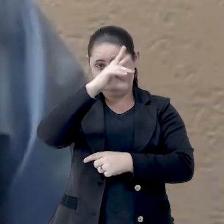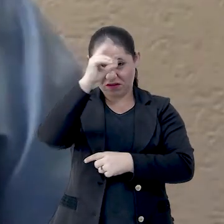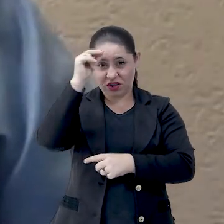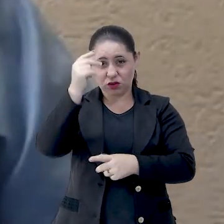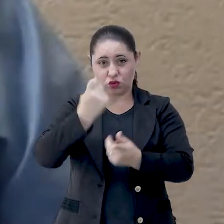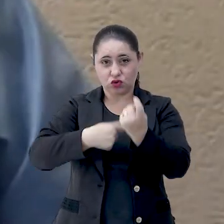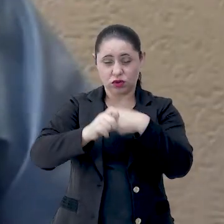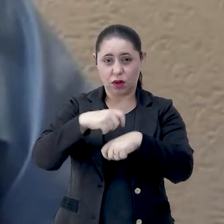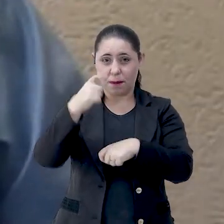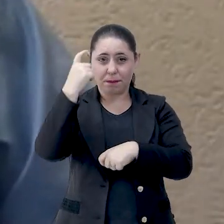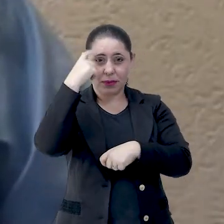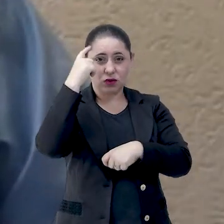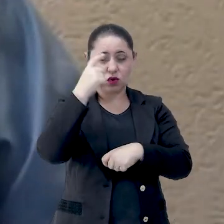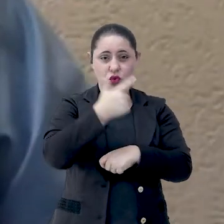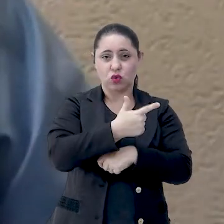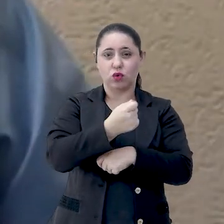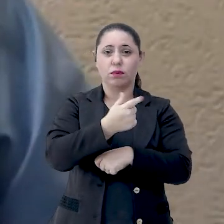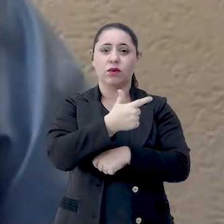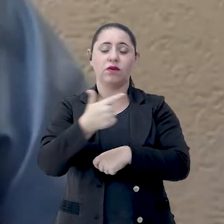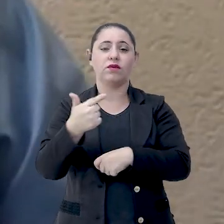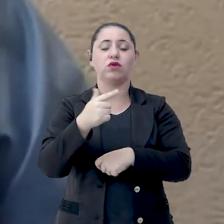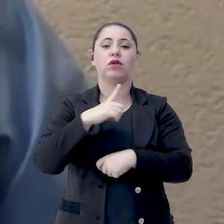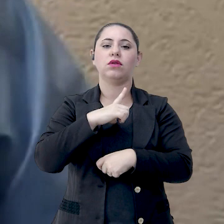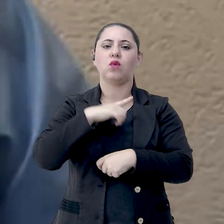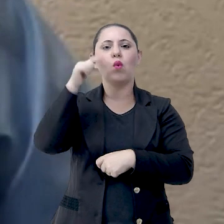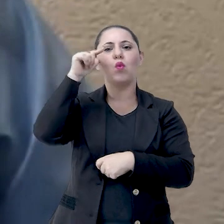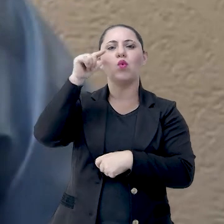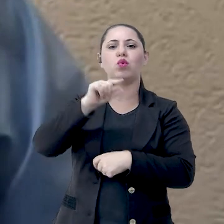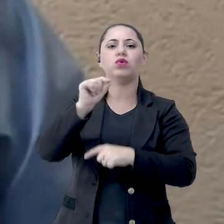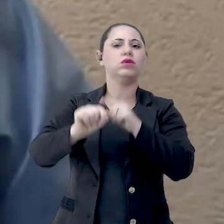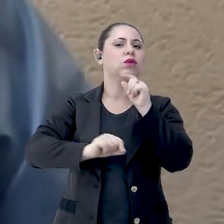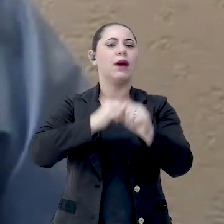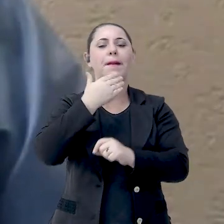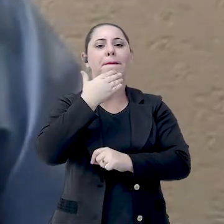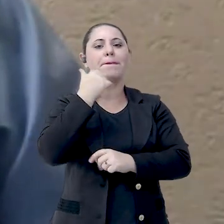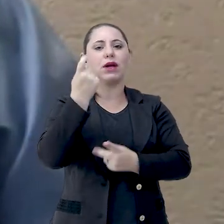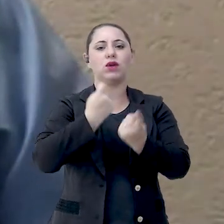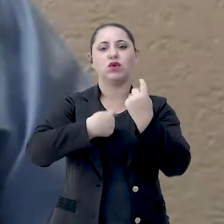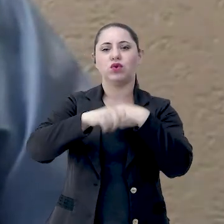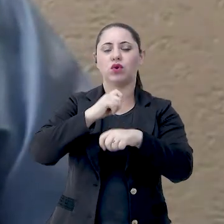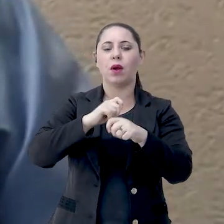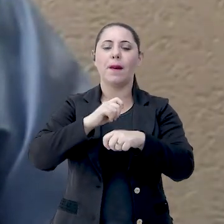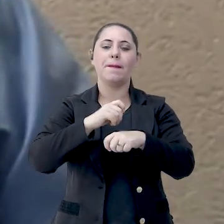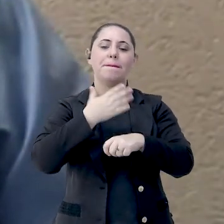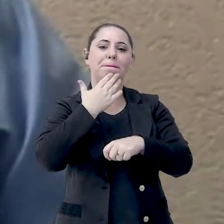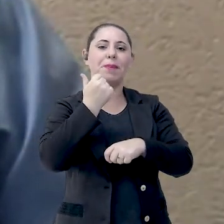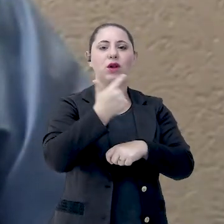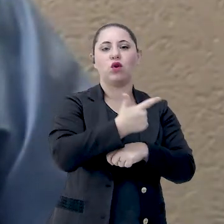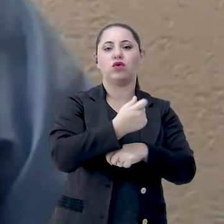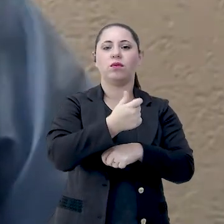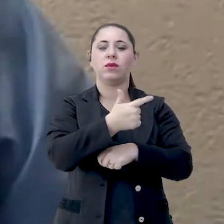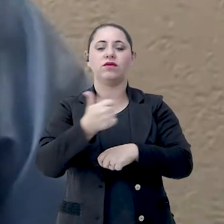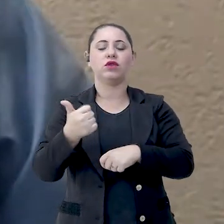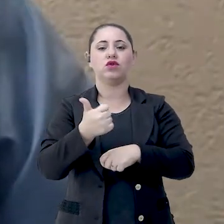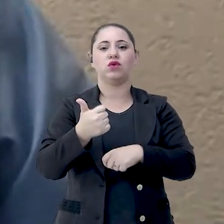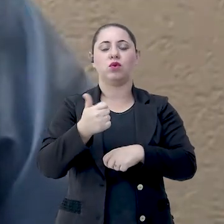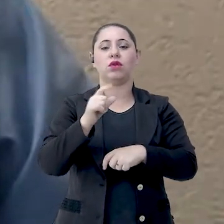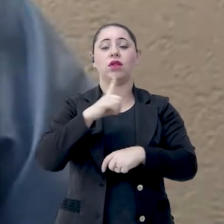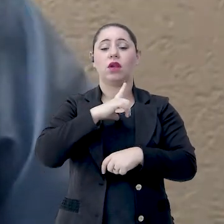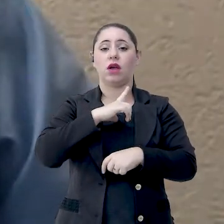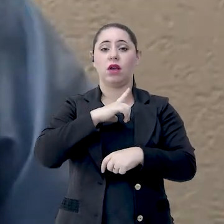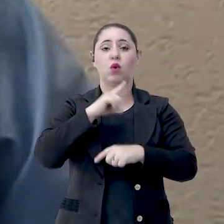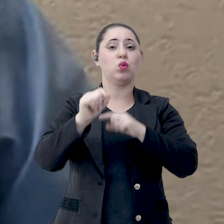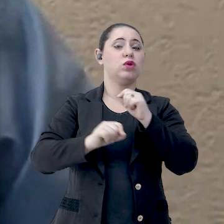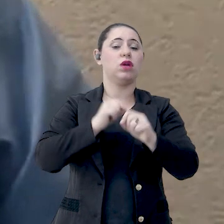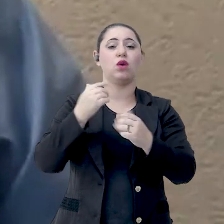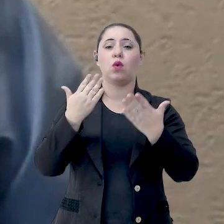têm que entrar com esse pensamento, para que em 2022 a gente conseguisse a economia evoluir em 2021, você tem condições